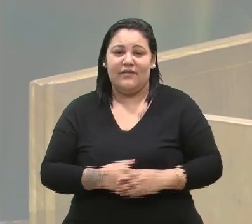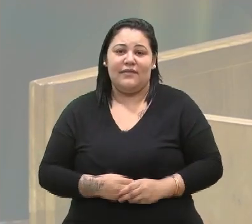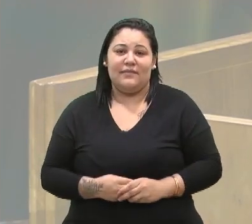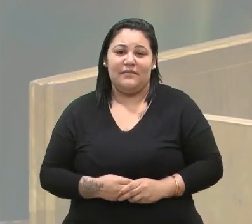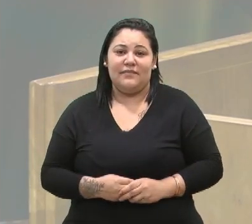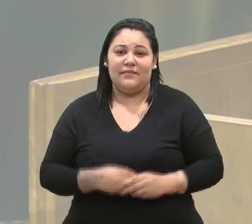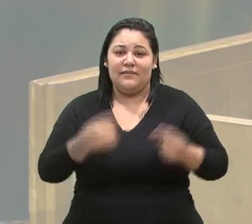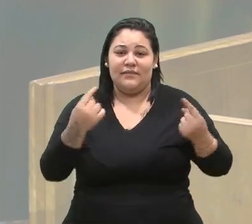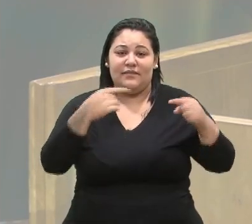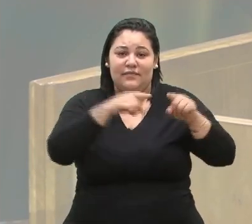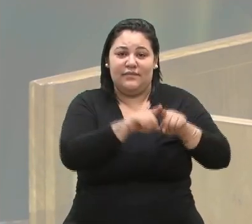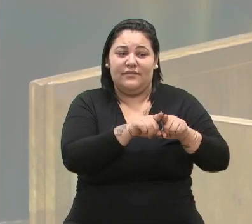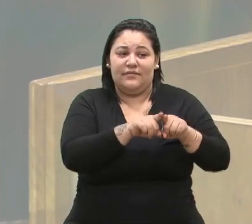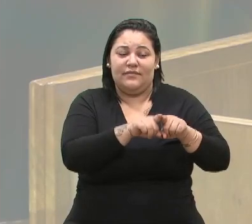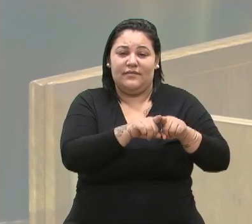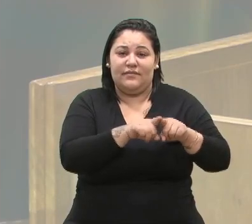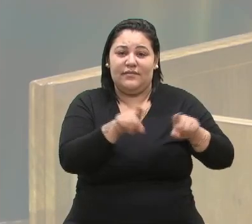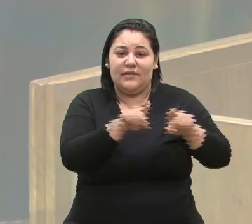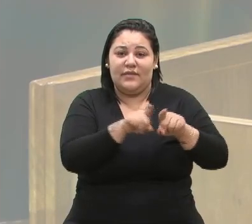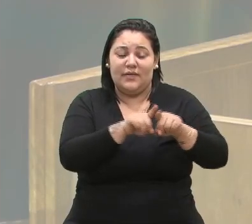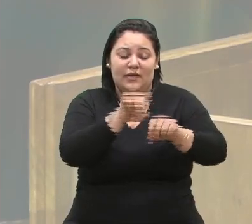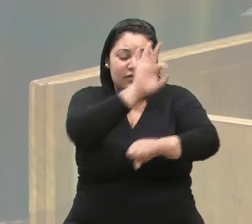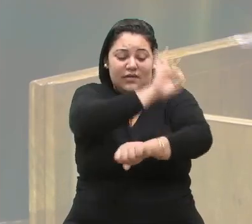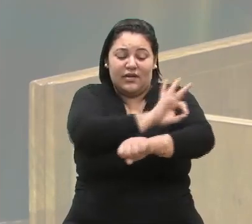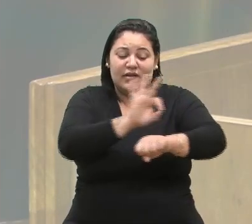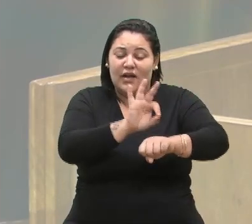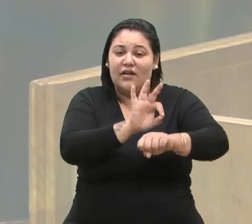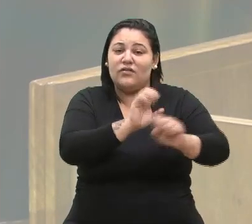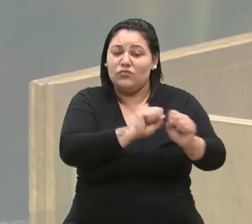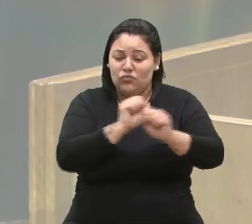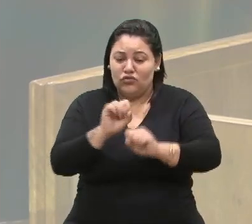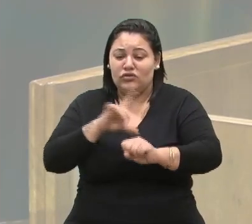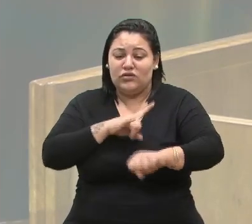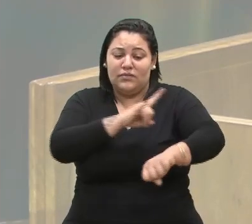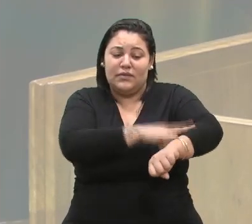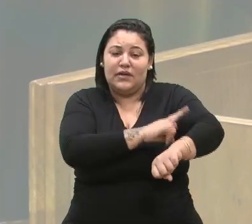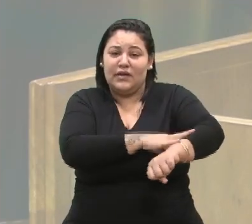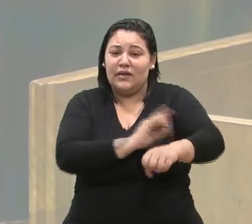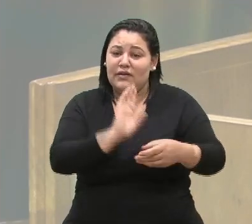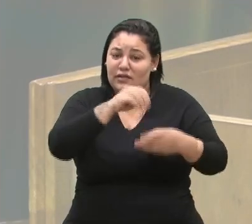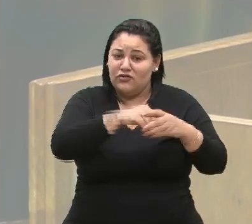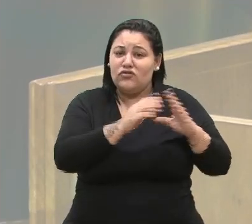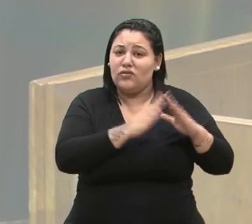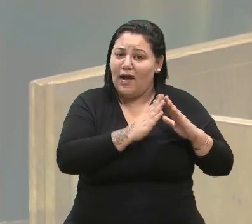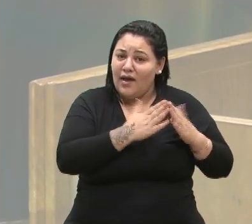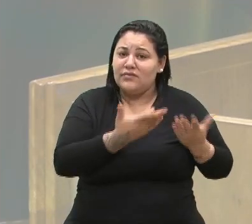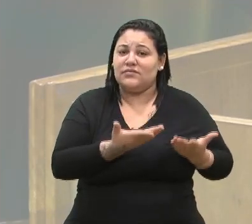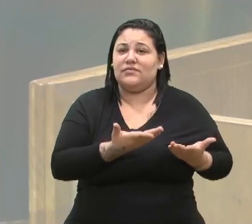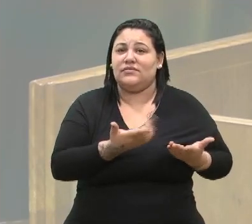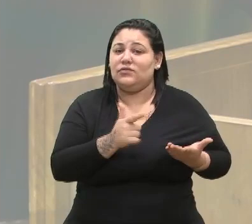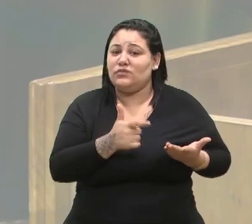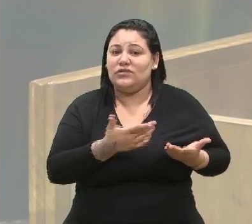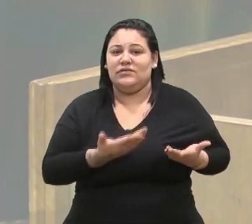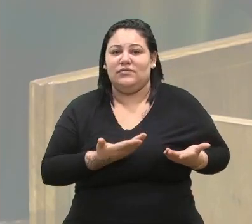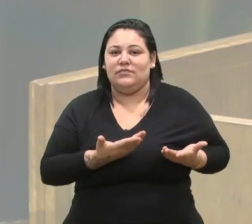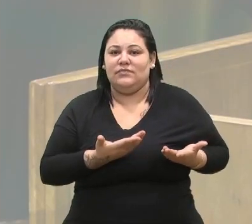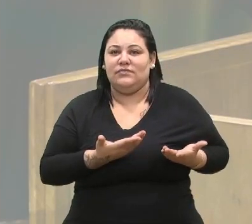parceria dos arquitetos, poderemos ter banheiros em casas que não têm. Só